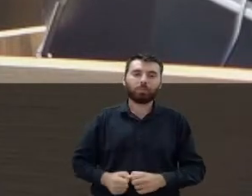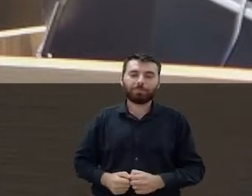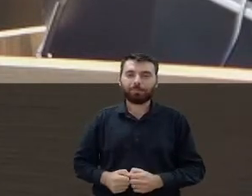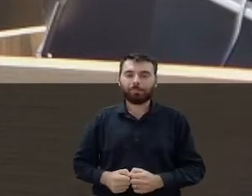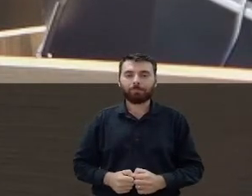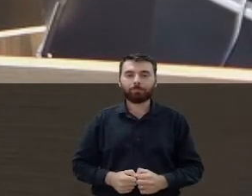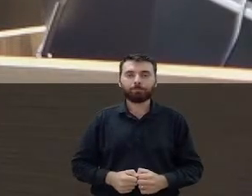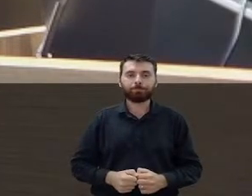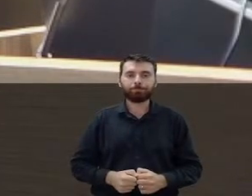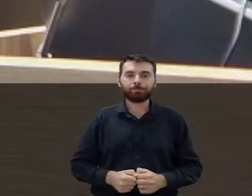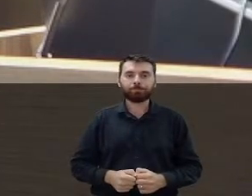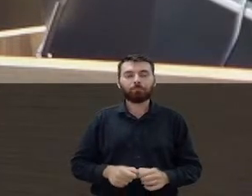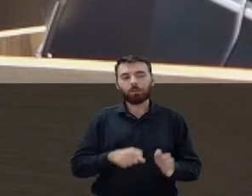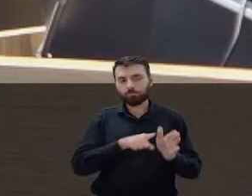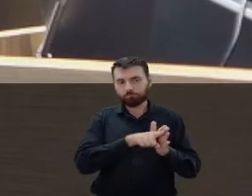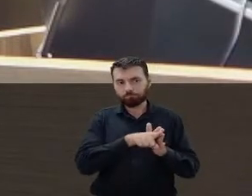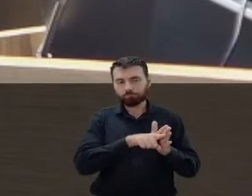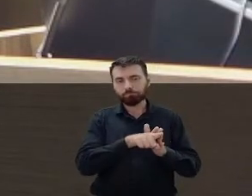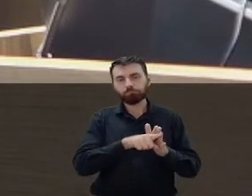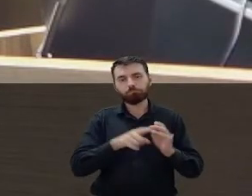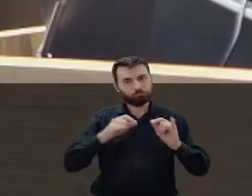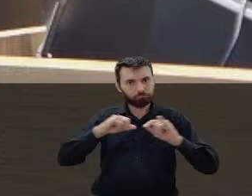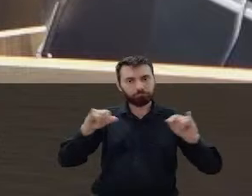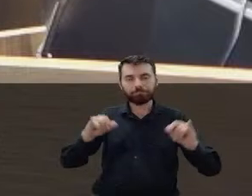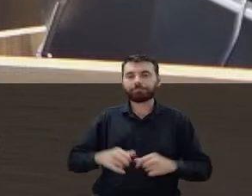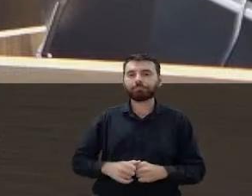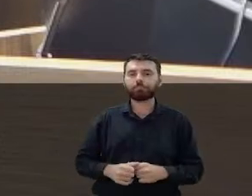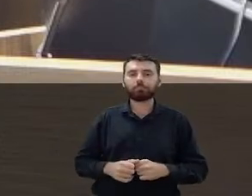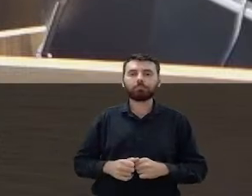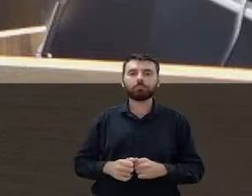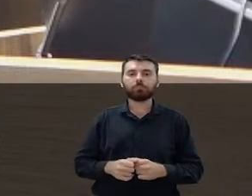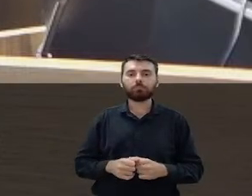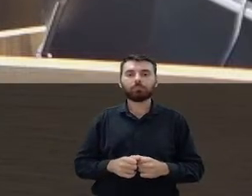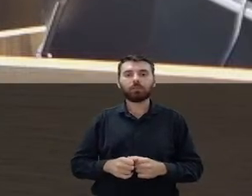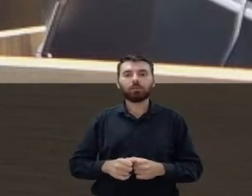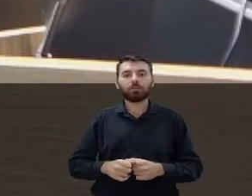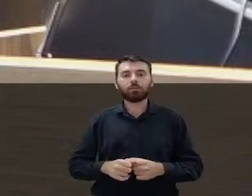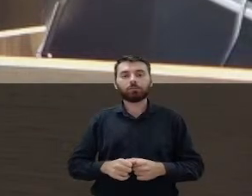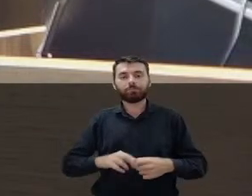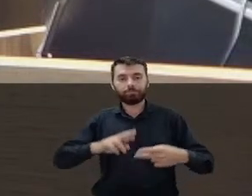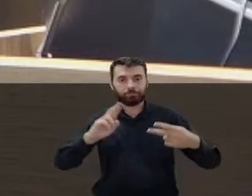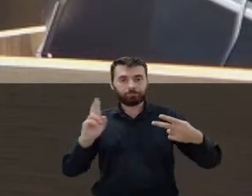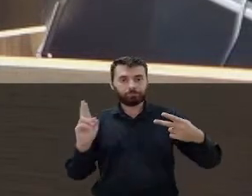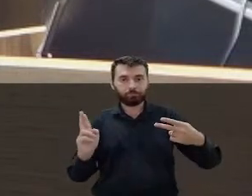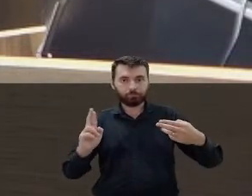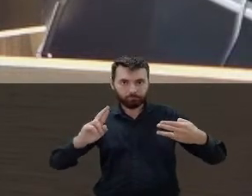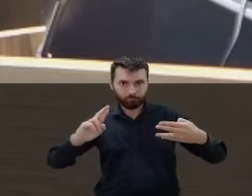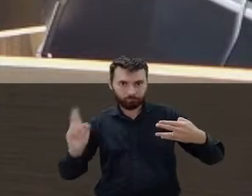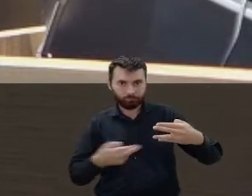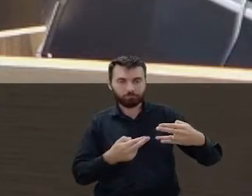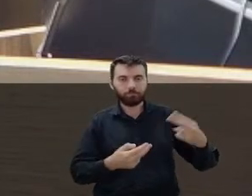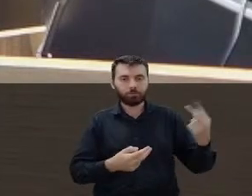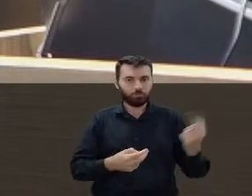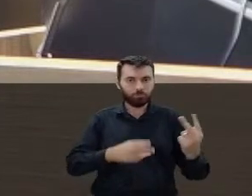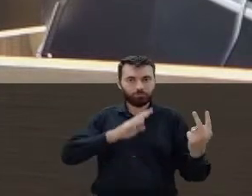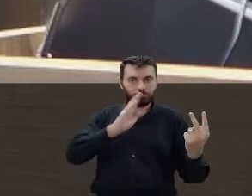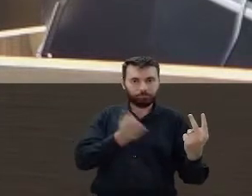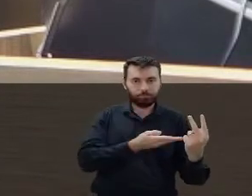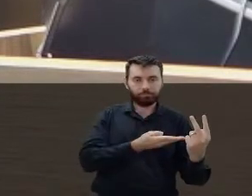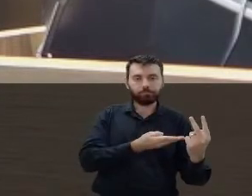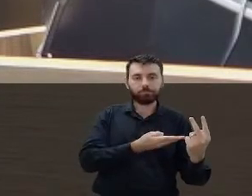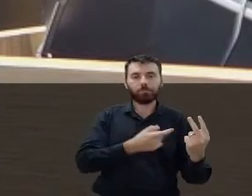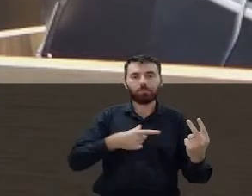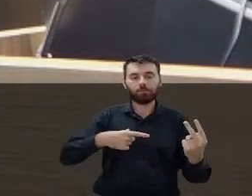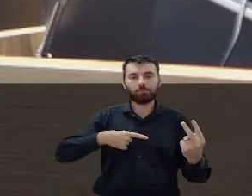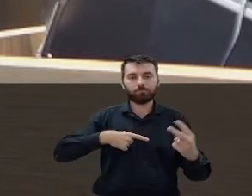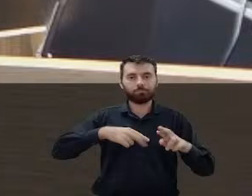Basicamente, o conhecimento é isso. Recurso da segunda reclamada, responsabilidade civil do empregador, acidente de trajeto, óbito do